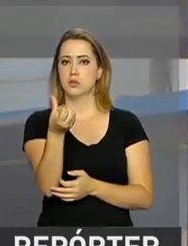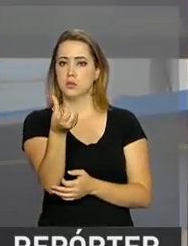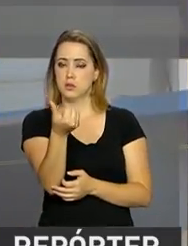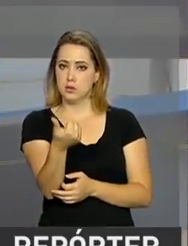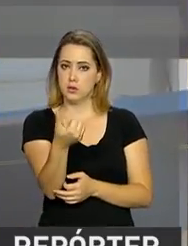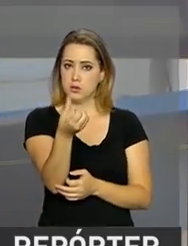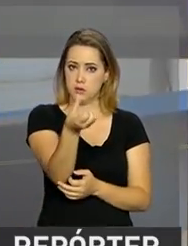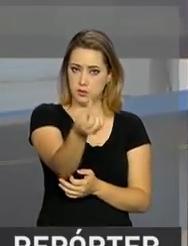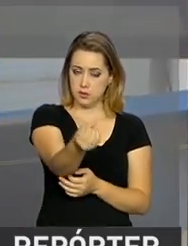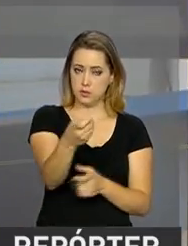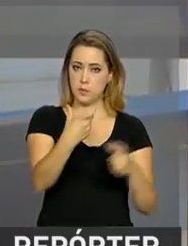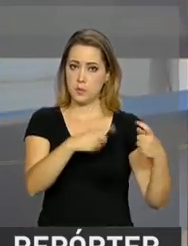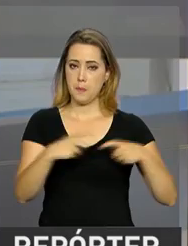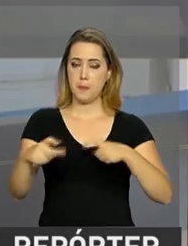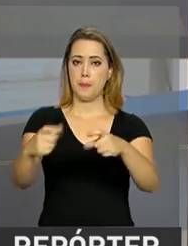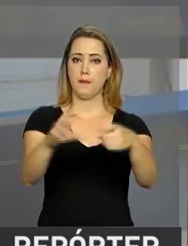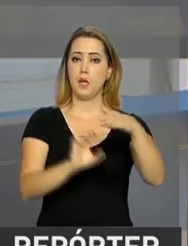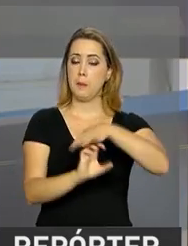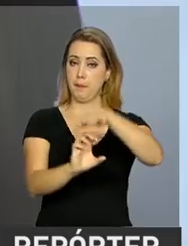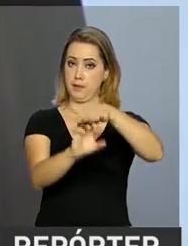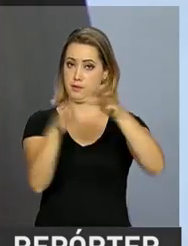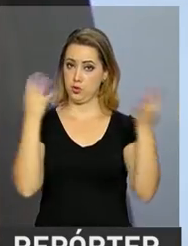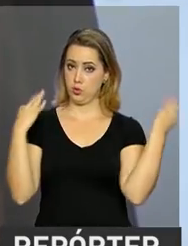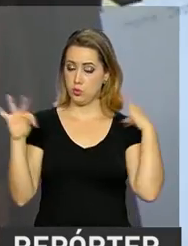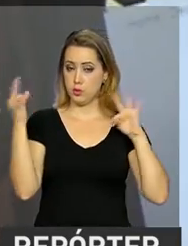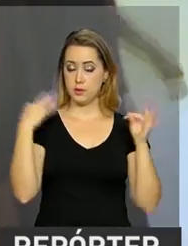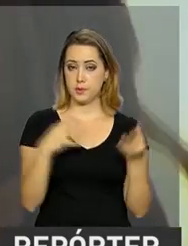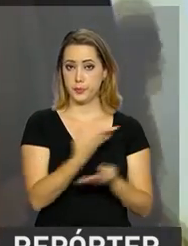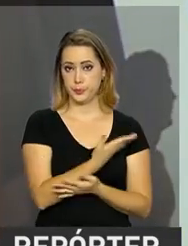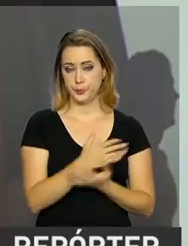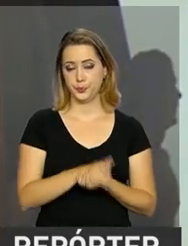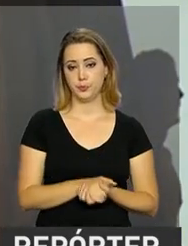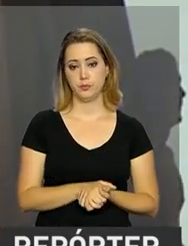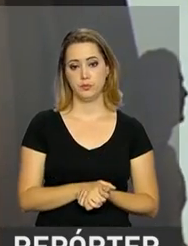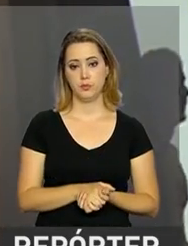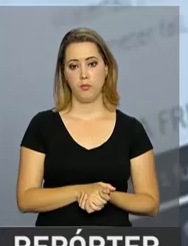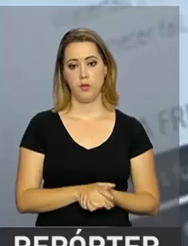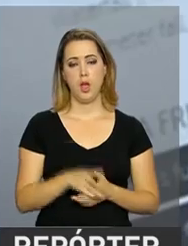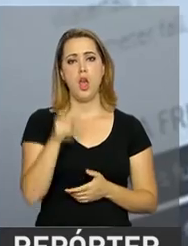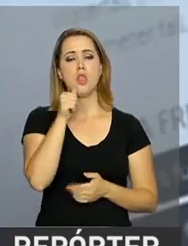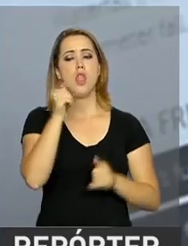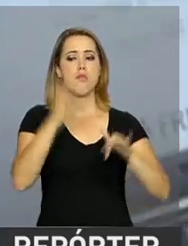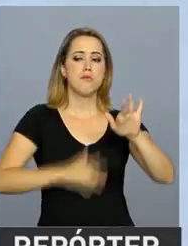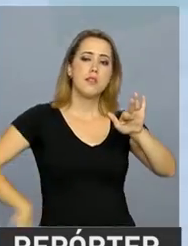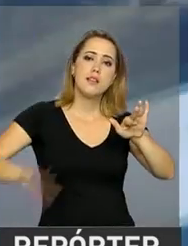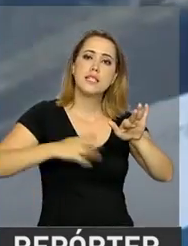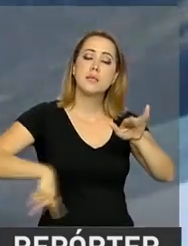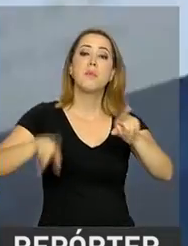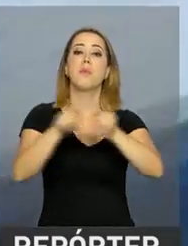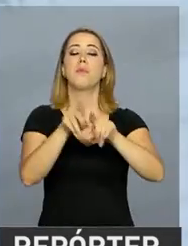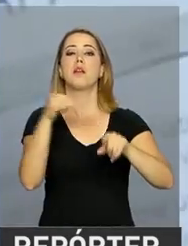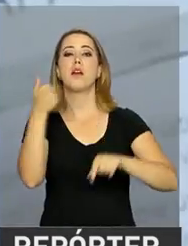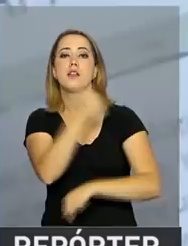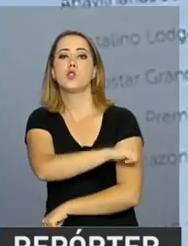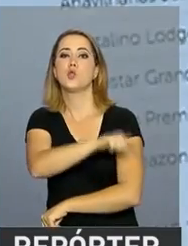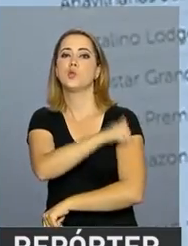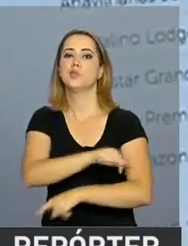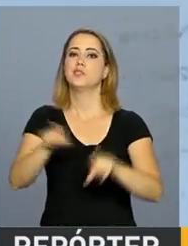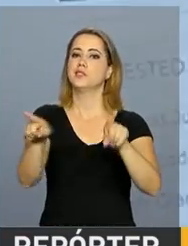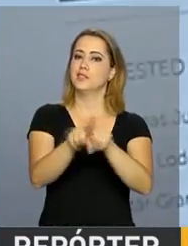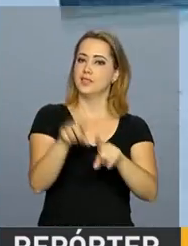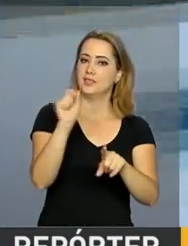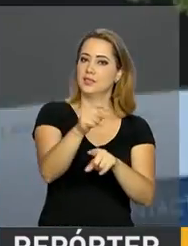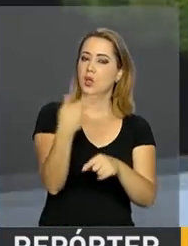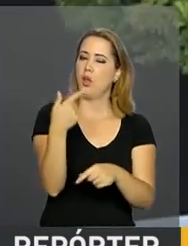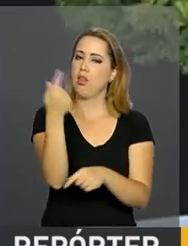pra gente é o repórter Leonardo Meira das praias do Rio de Janeiro passando pela Chapada Diamantina e até